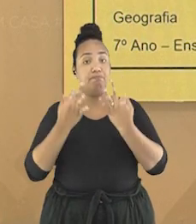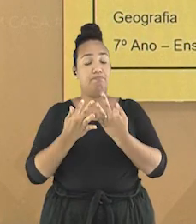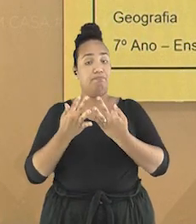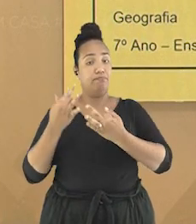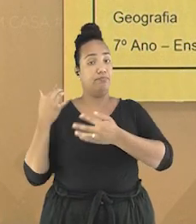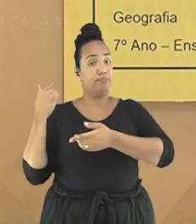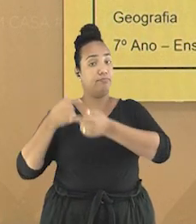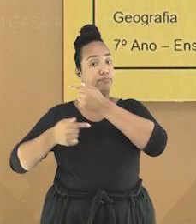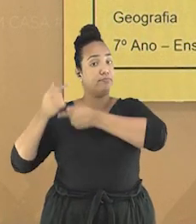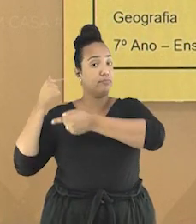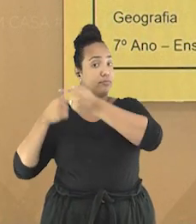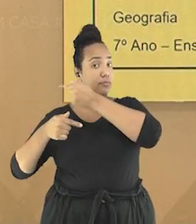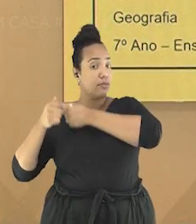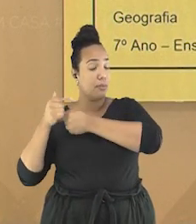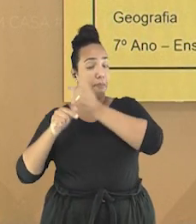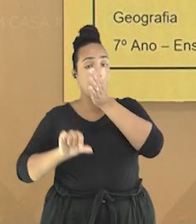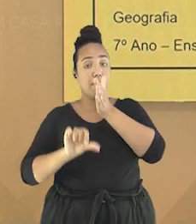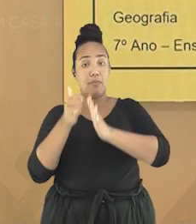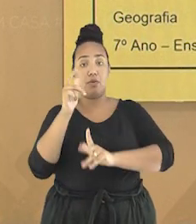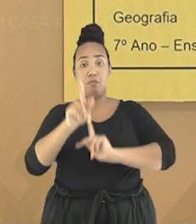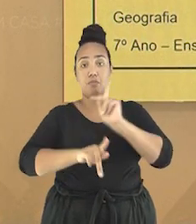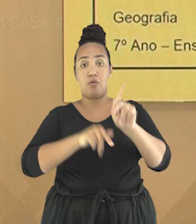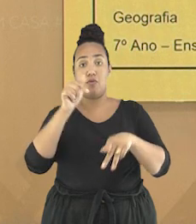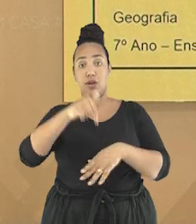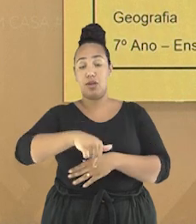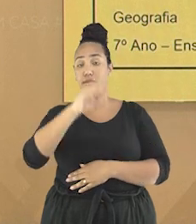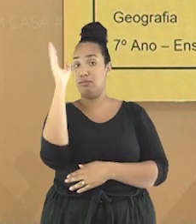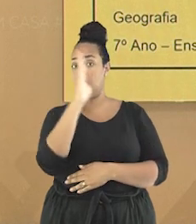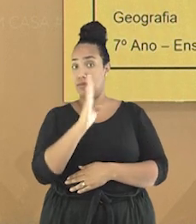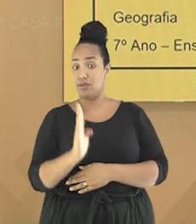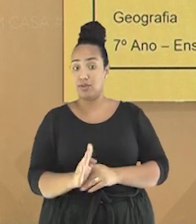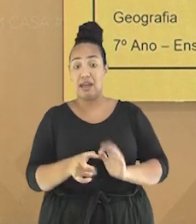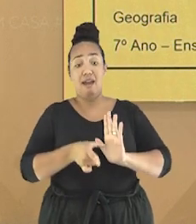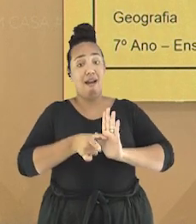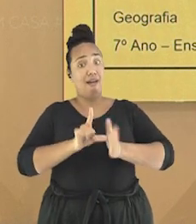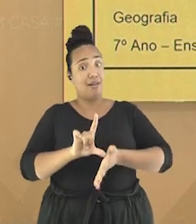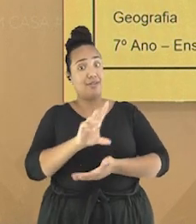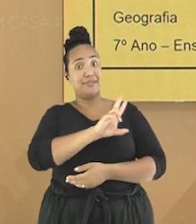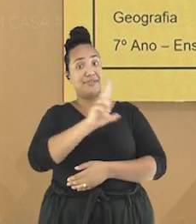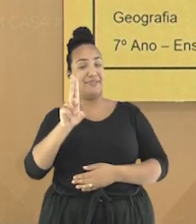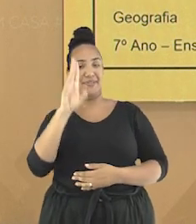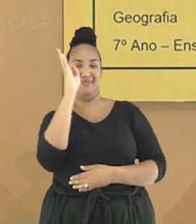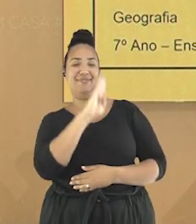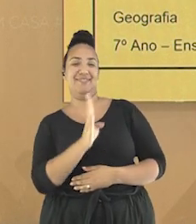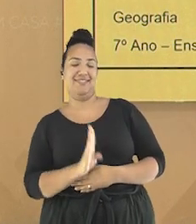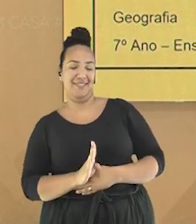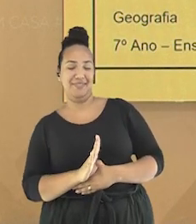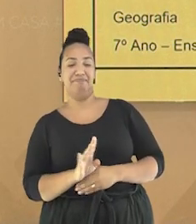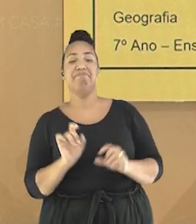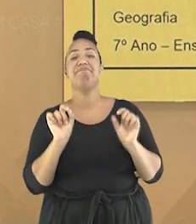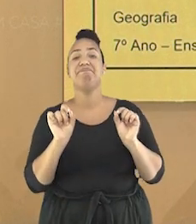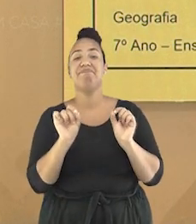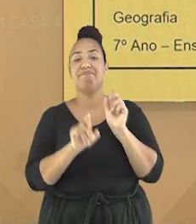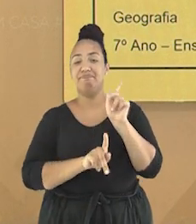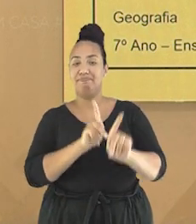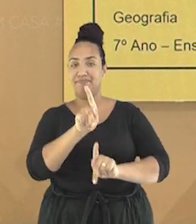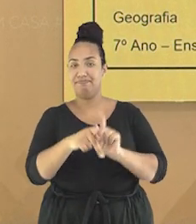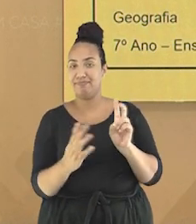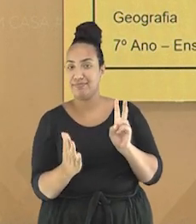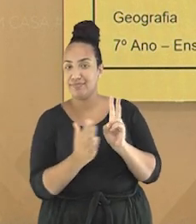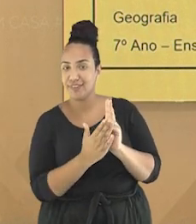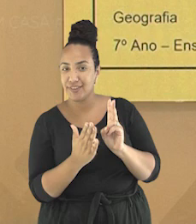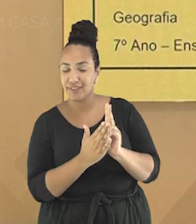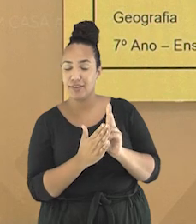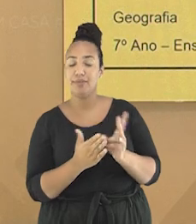Brasil, antes mesmo do Brasil se chamar Brasil. Eles são os povos indígenas. Vamos